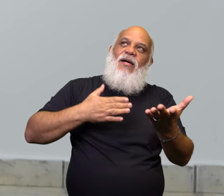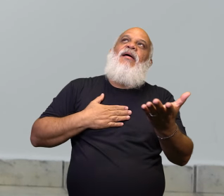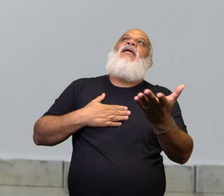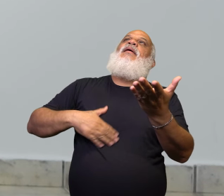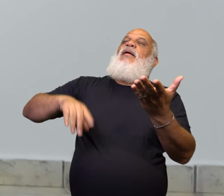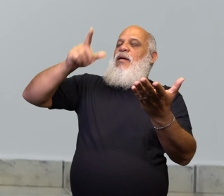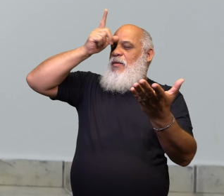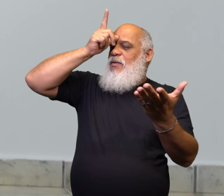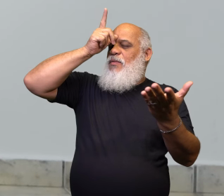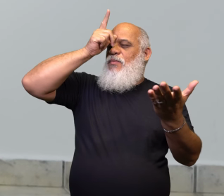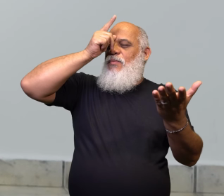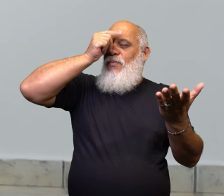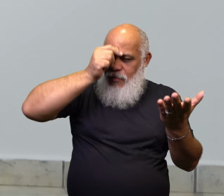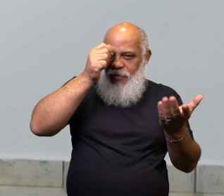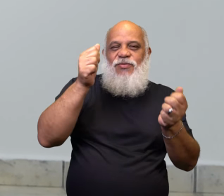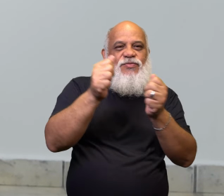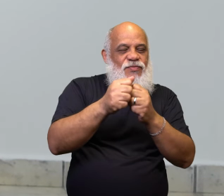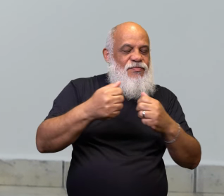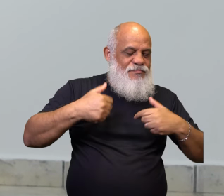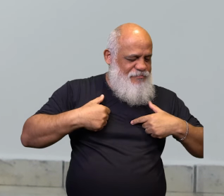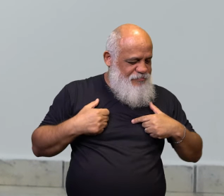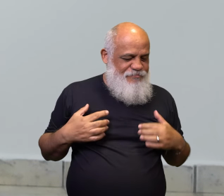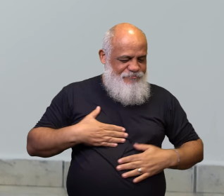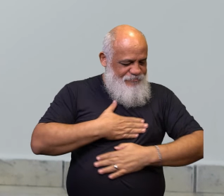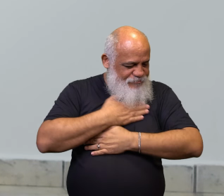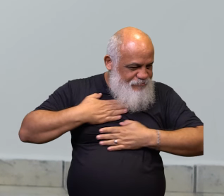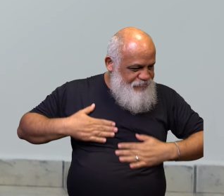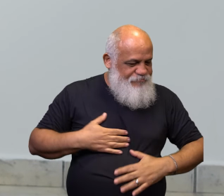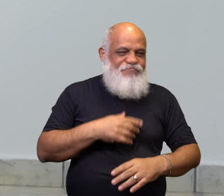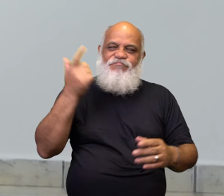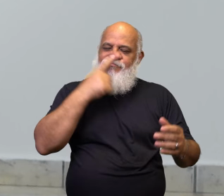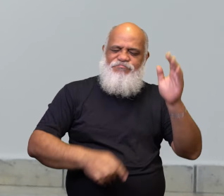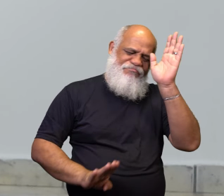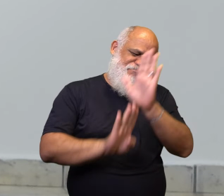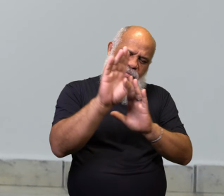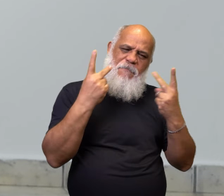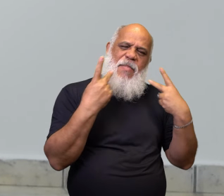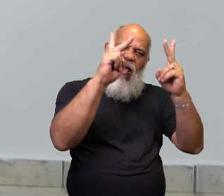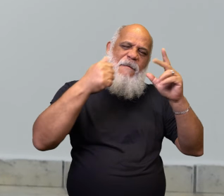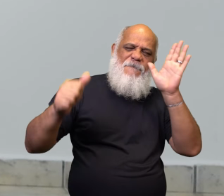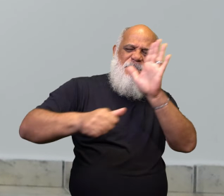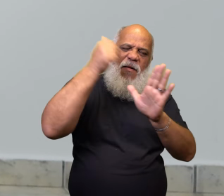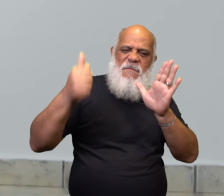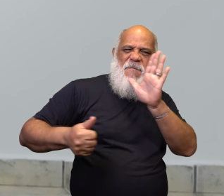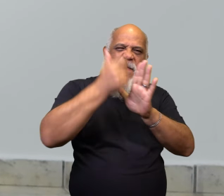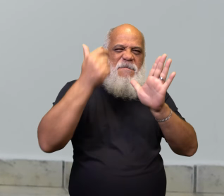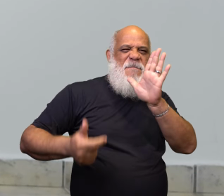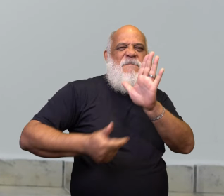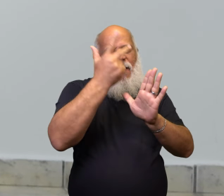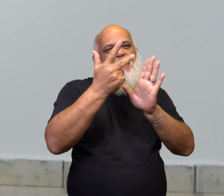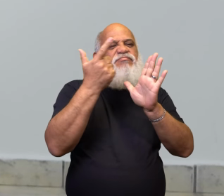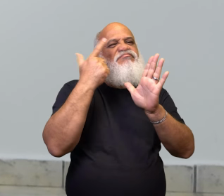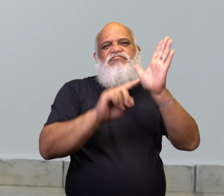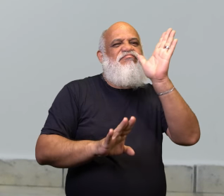eu estava ali junto com eles dançando. Vamos, bicampeões, a sexta, que era o regional que